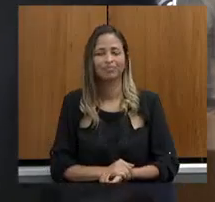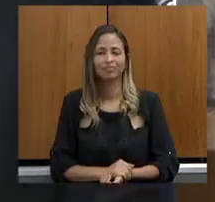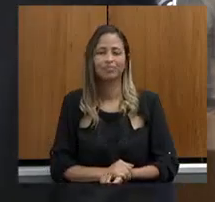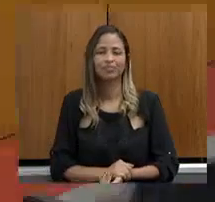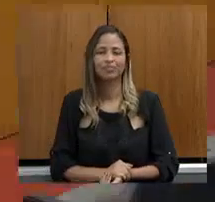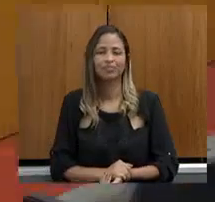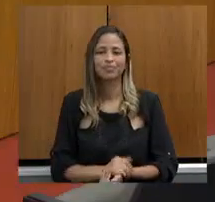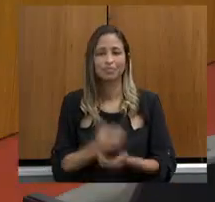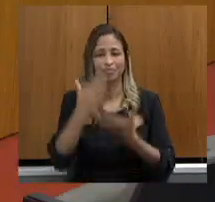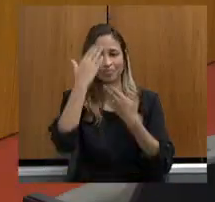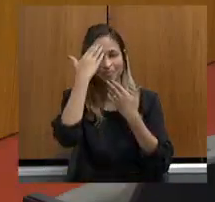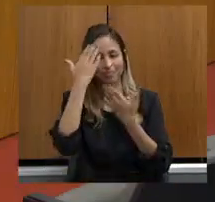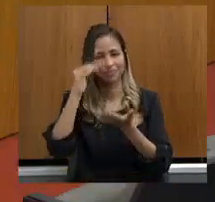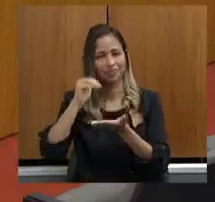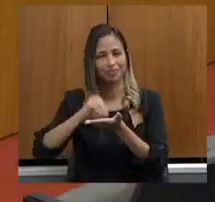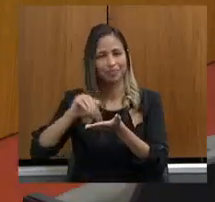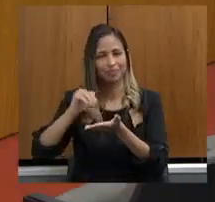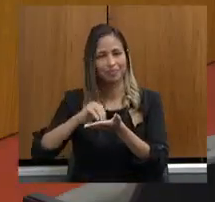obrigada